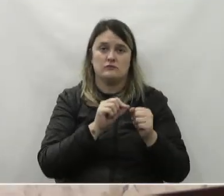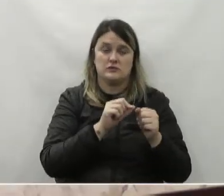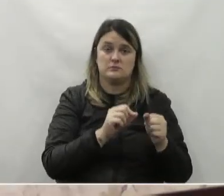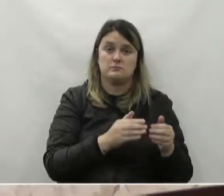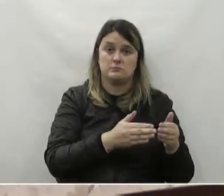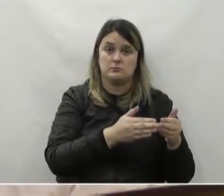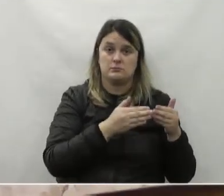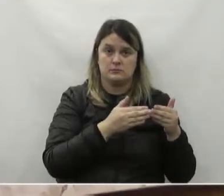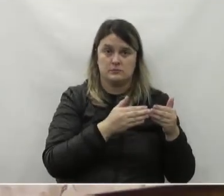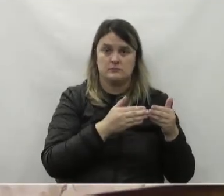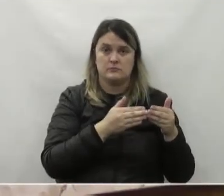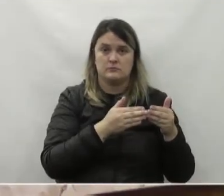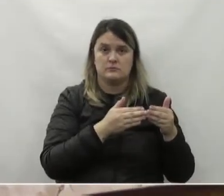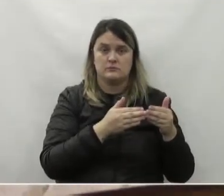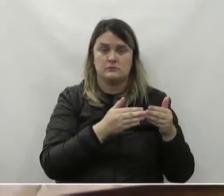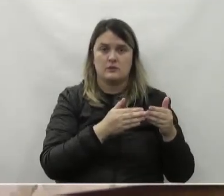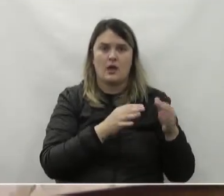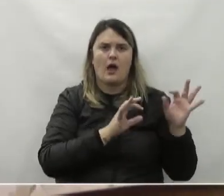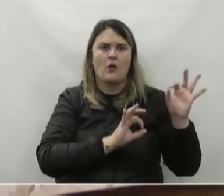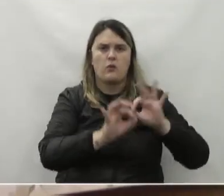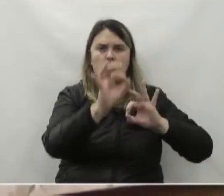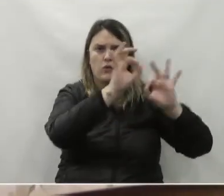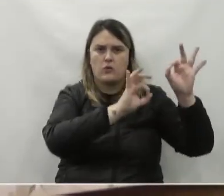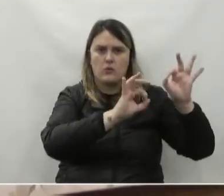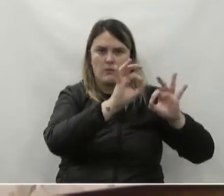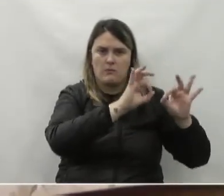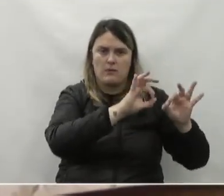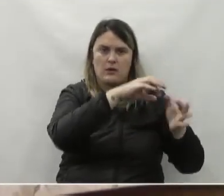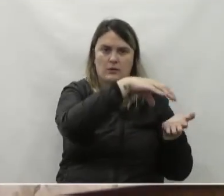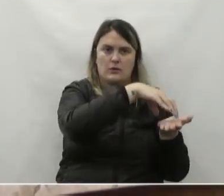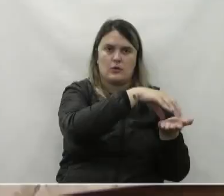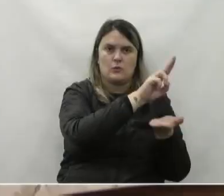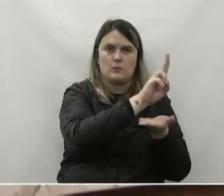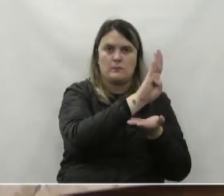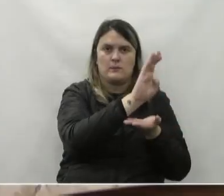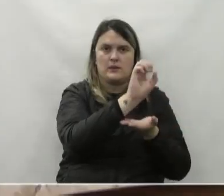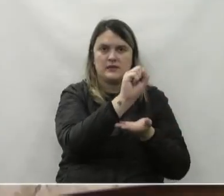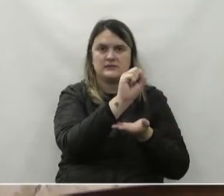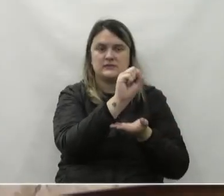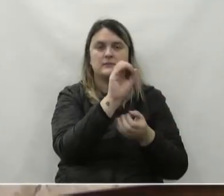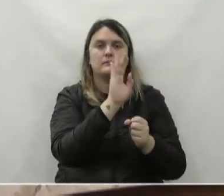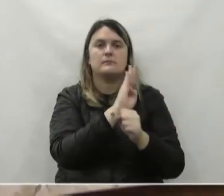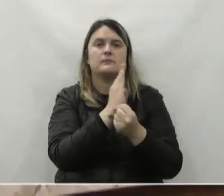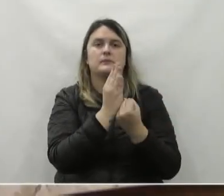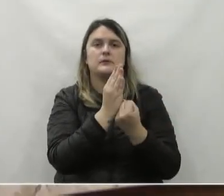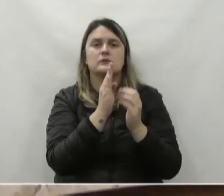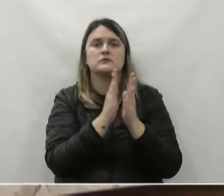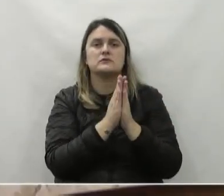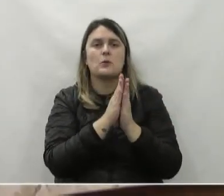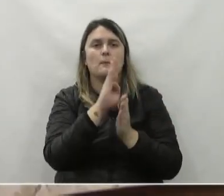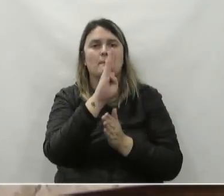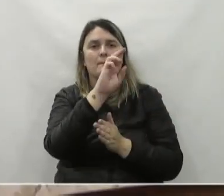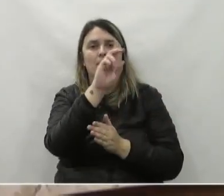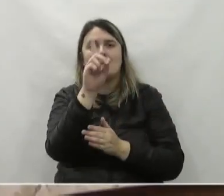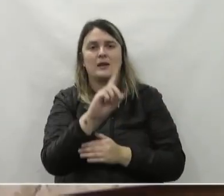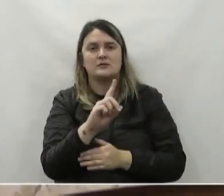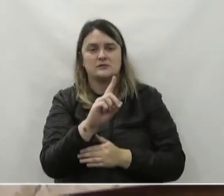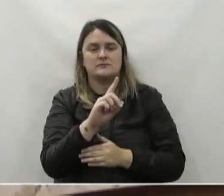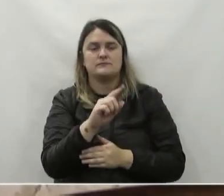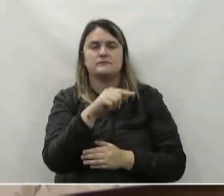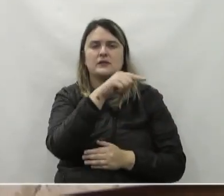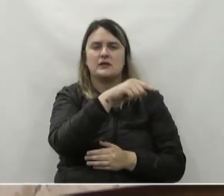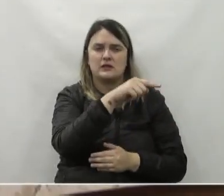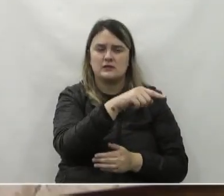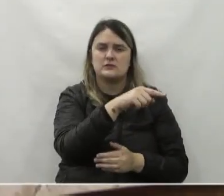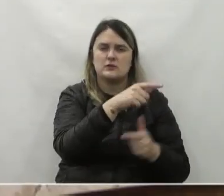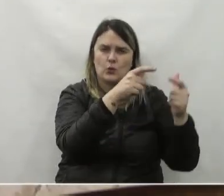aí de uma reforma do posto de saúde do São Brás. É um dos